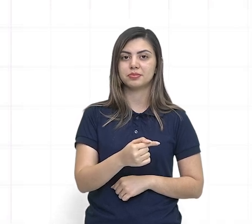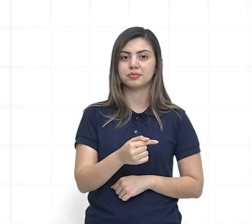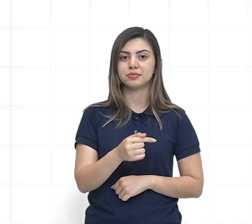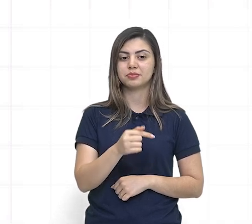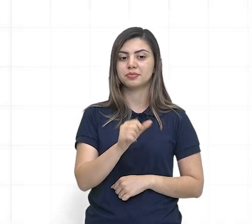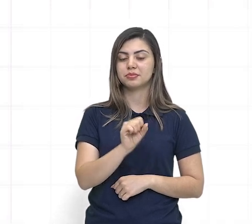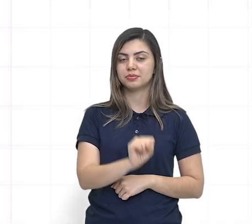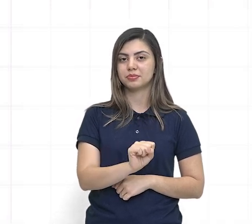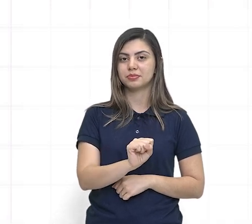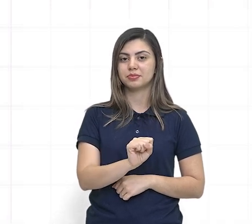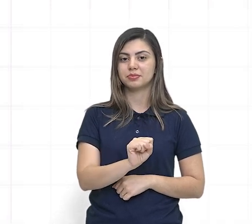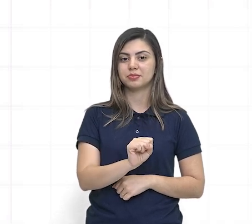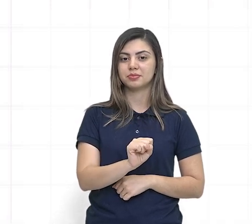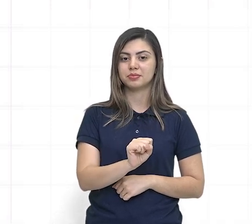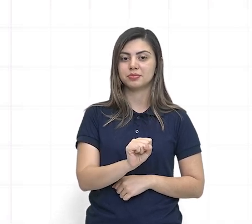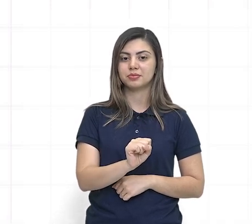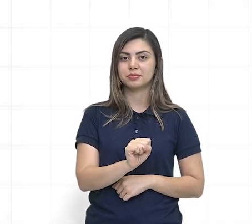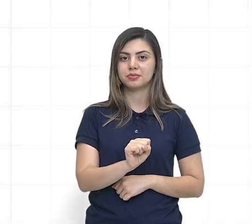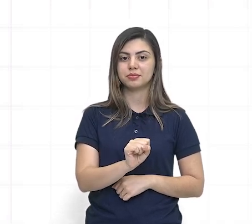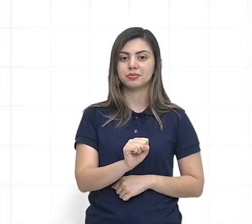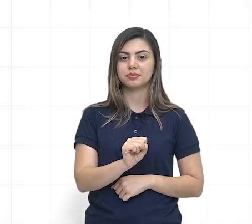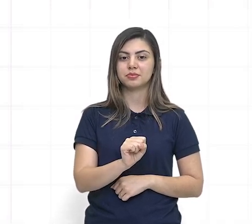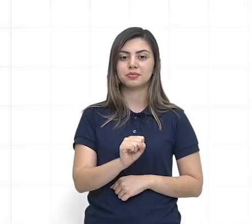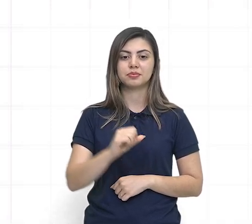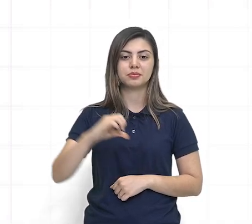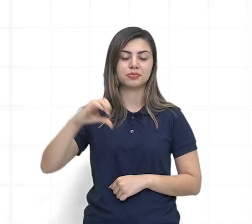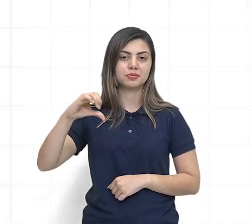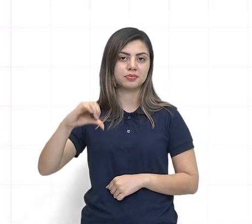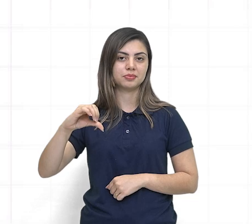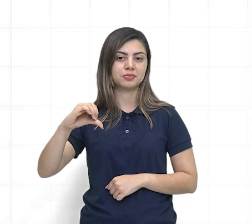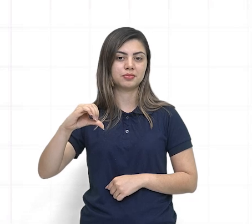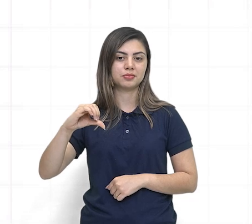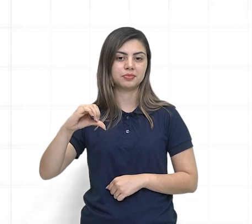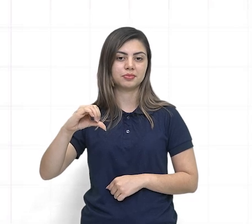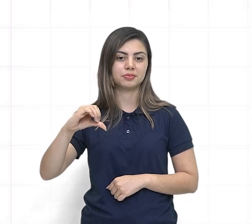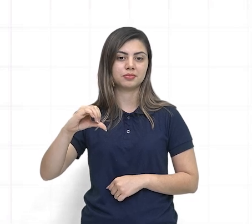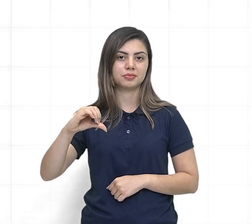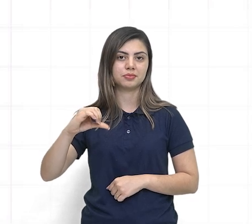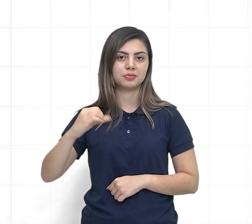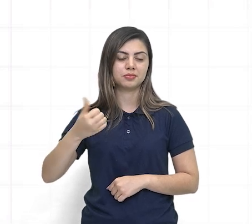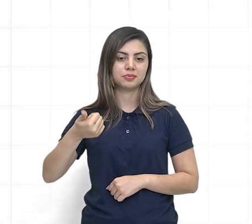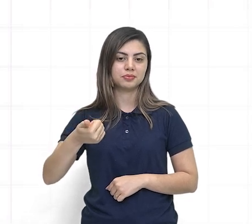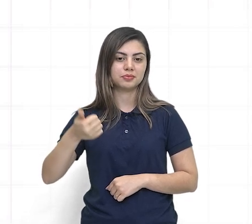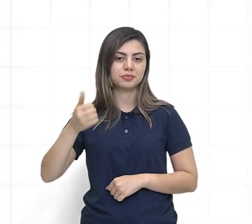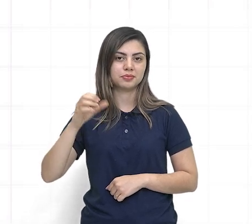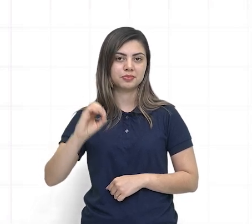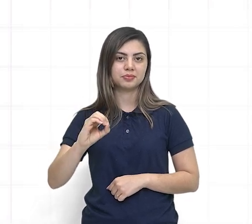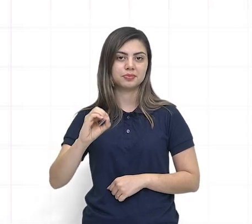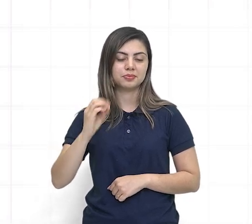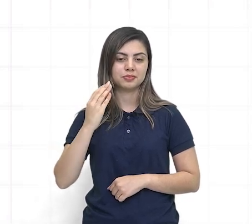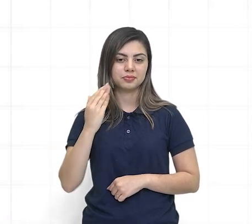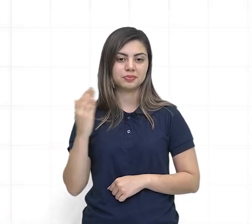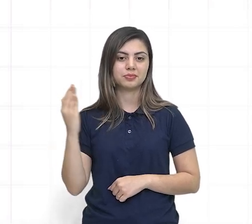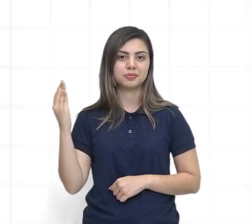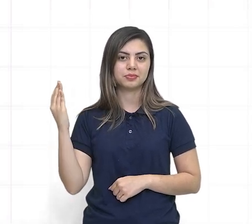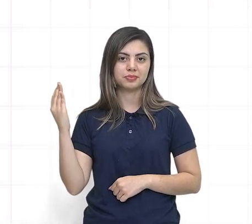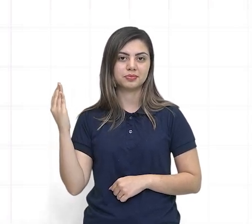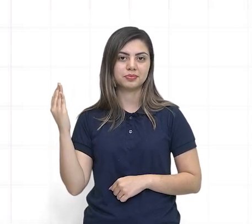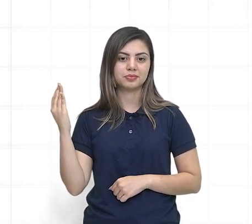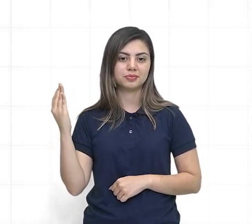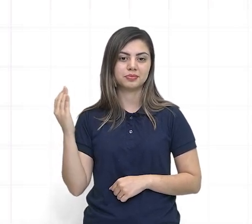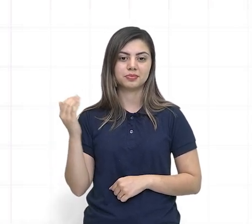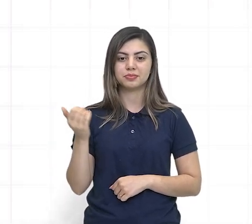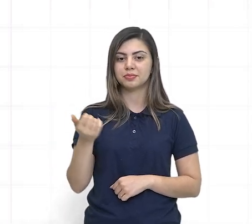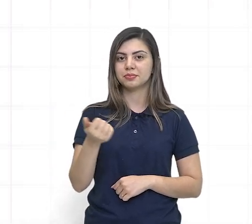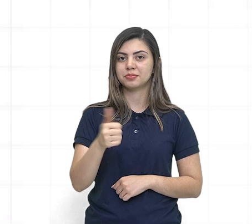heptágono. 8 lados, octógono. 9 lados, eneágono. 10 lados, decágono.